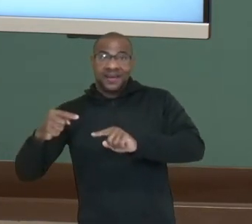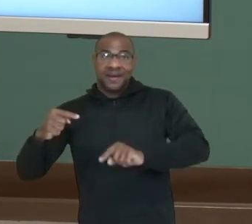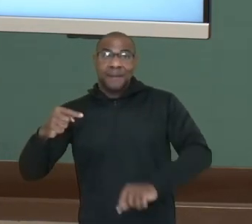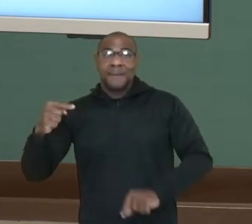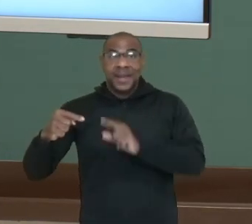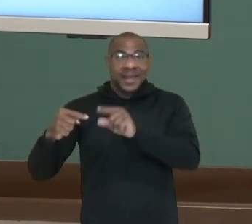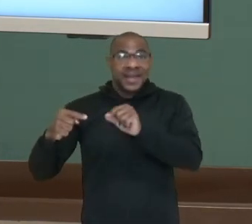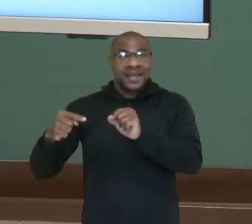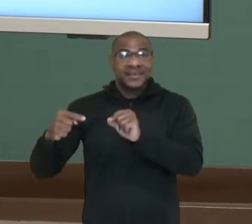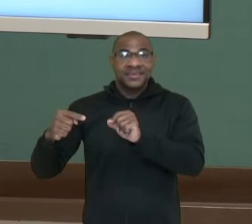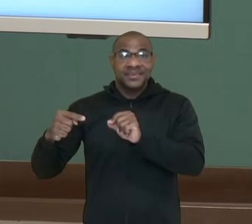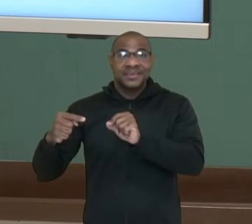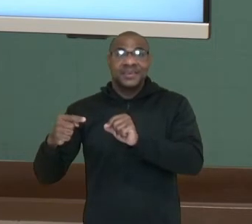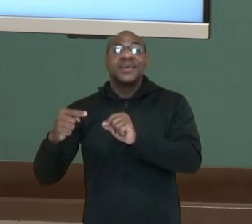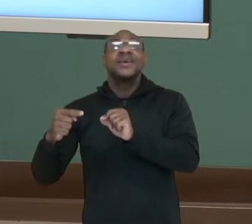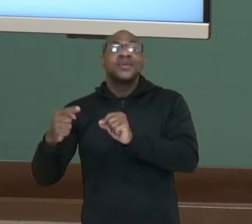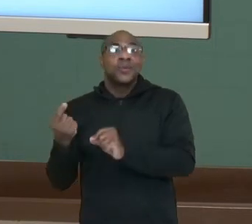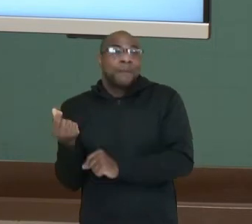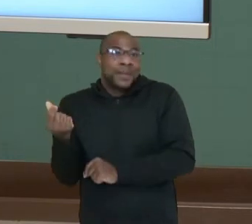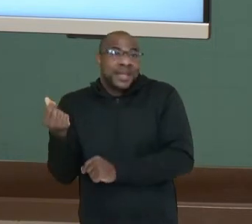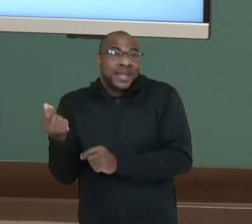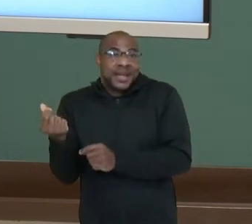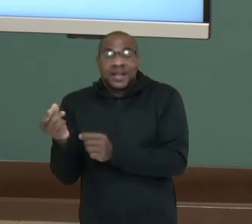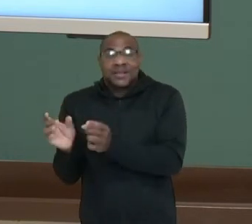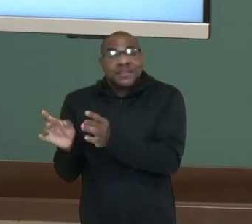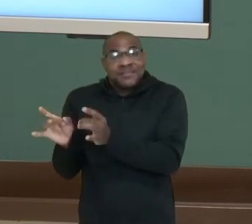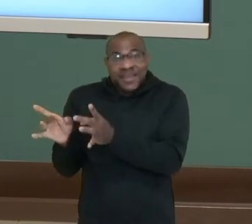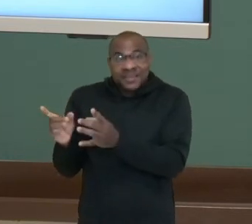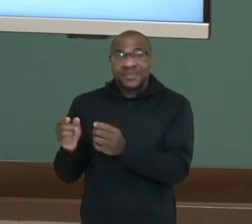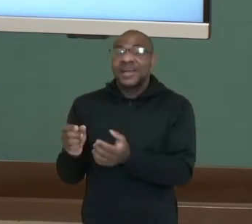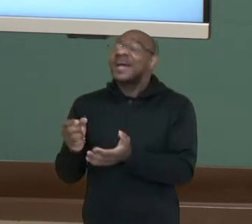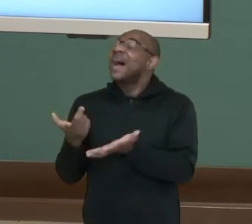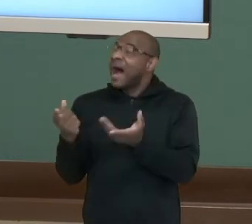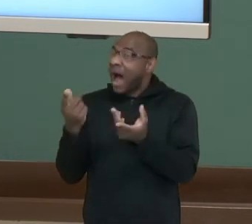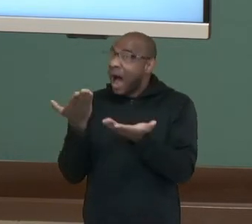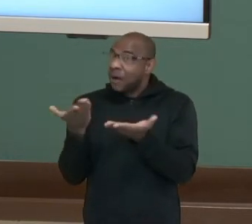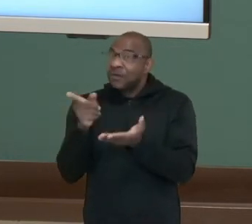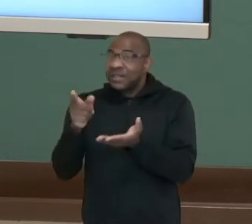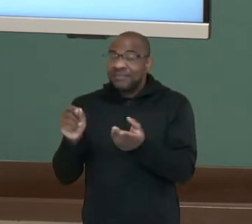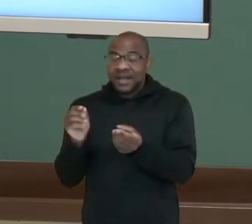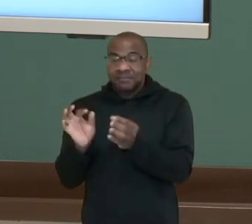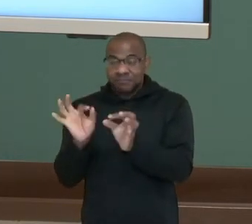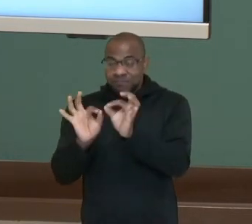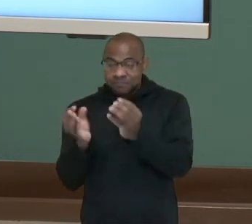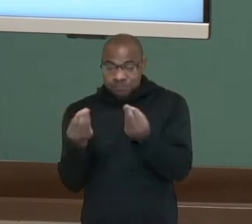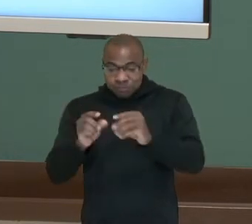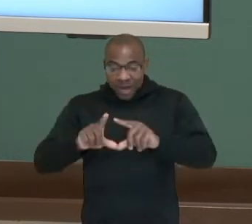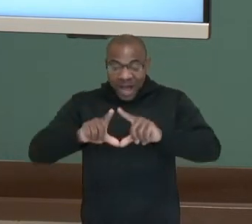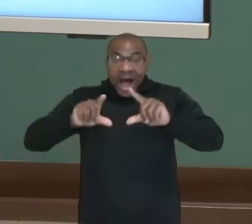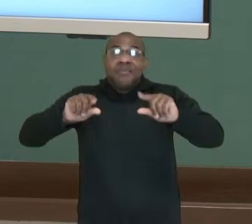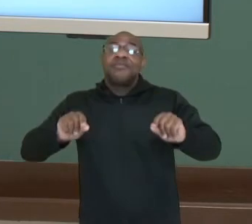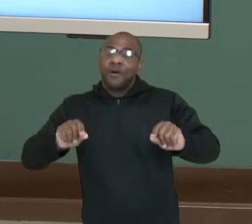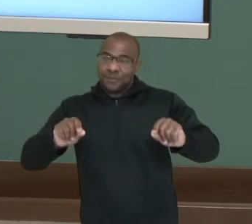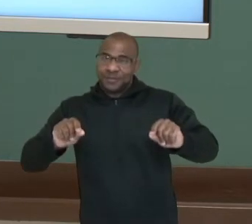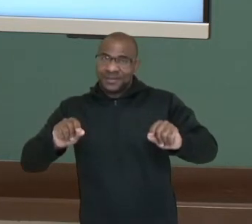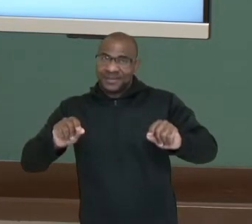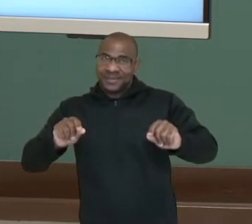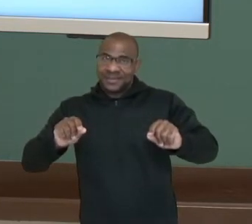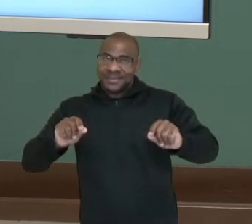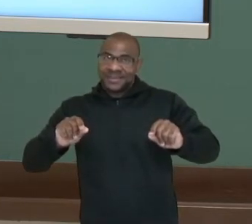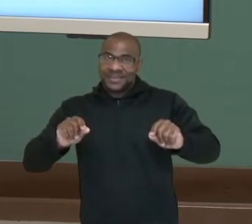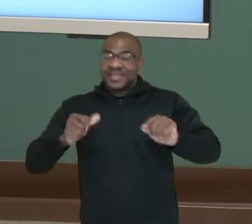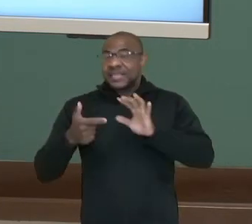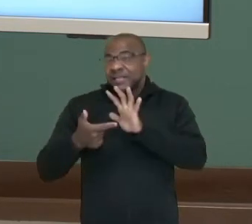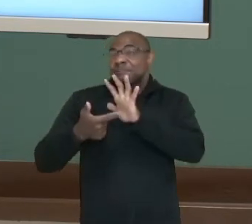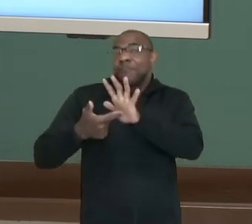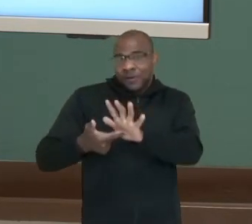de venda e o preço do produto, escreva uma fórmula que expresse o lucro do lojista na venda de um produto em função de